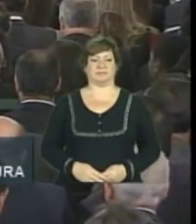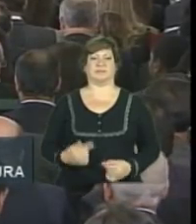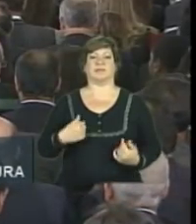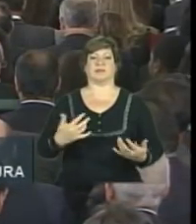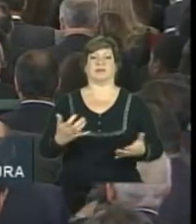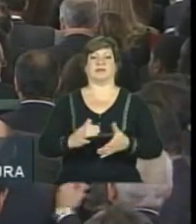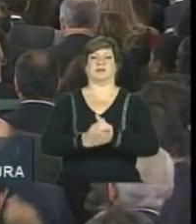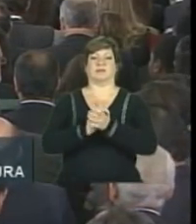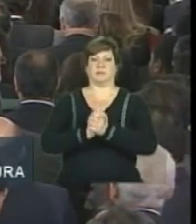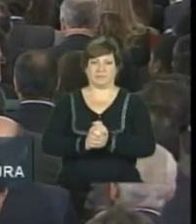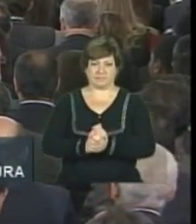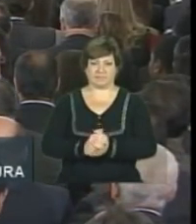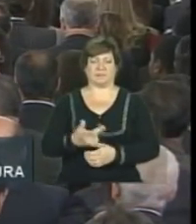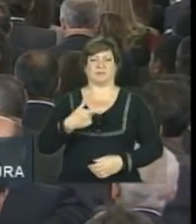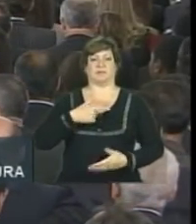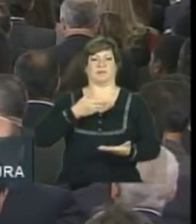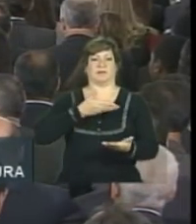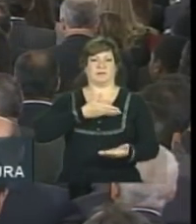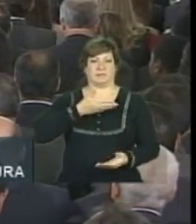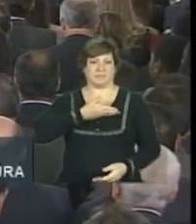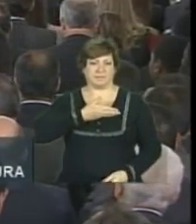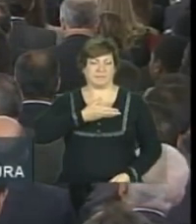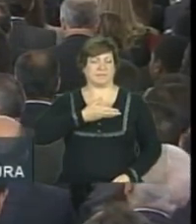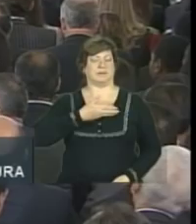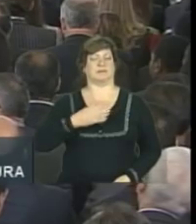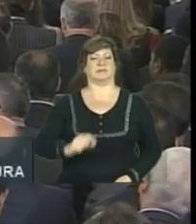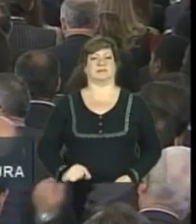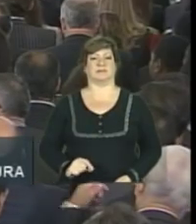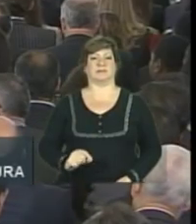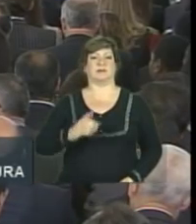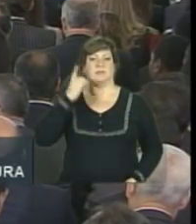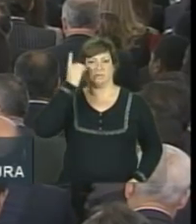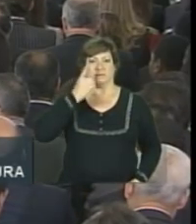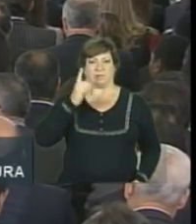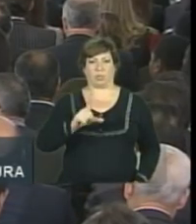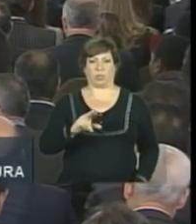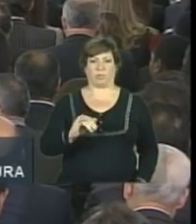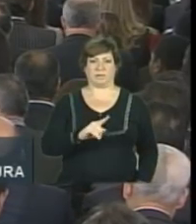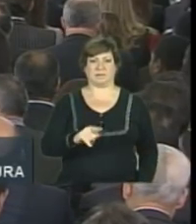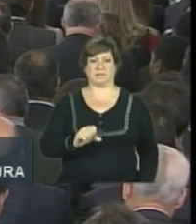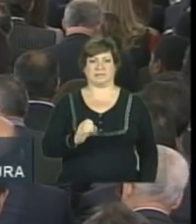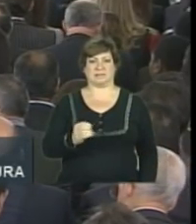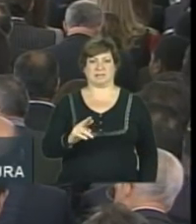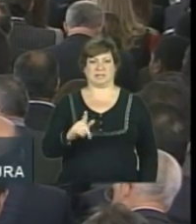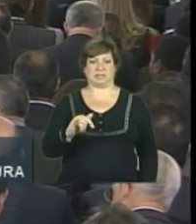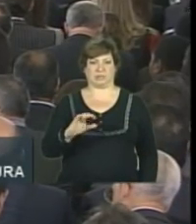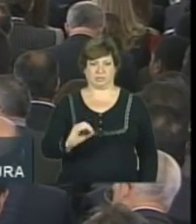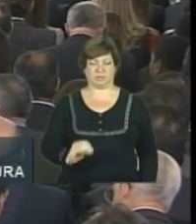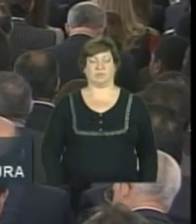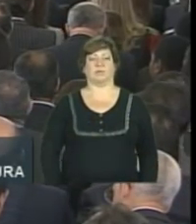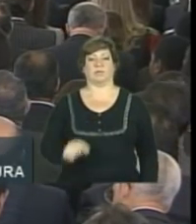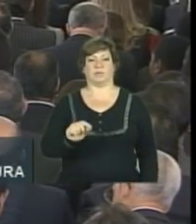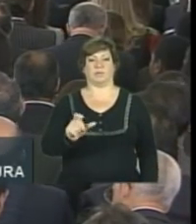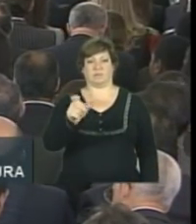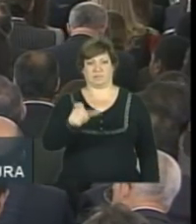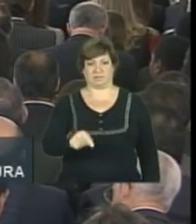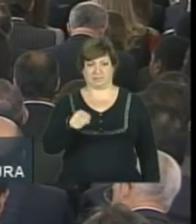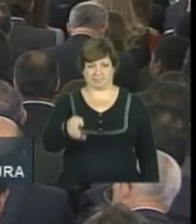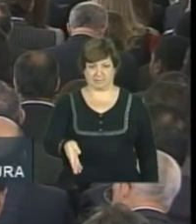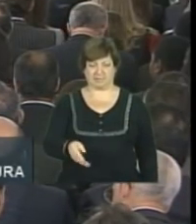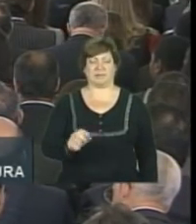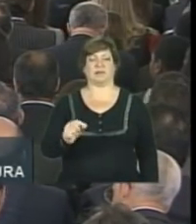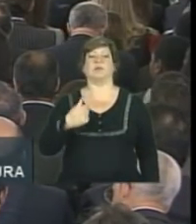Cumprimentar meu amigo, meu companheiro, deputado Luiz Sérgio, a quem